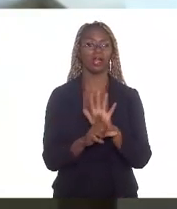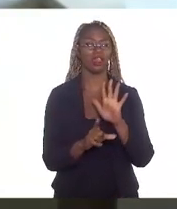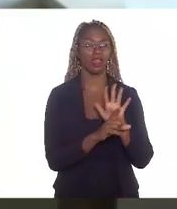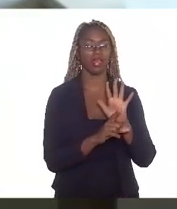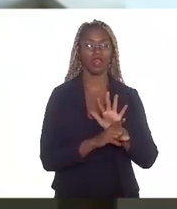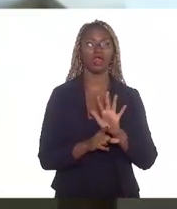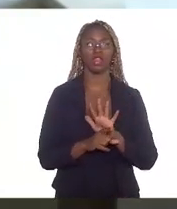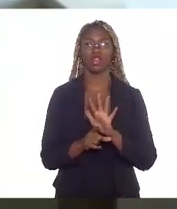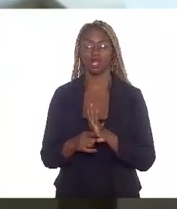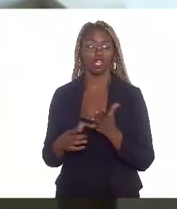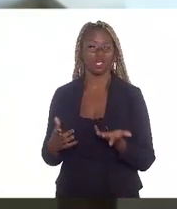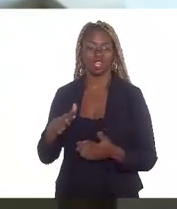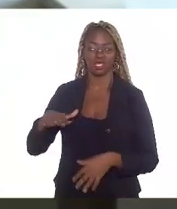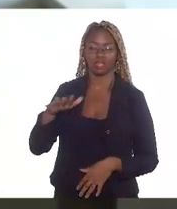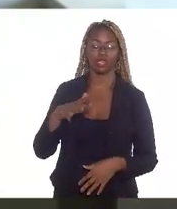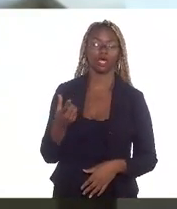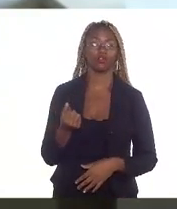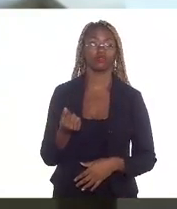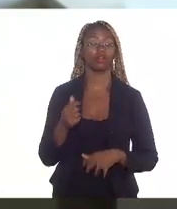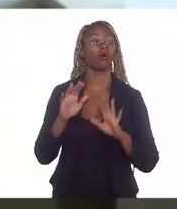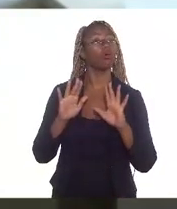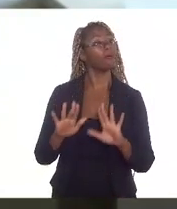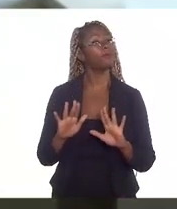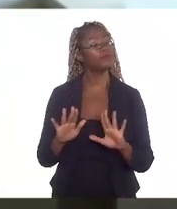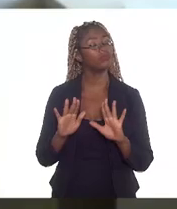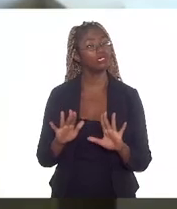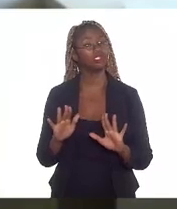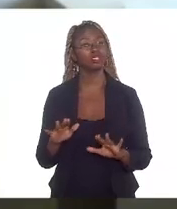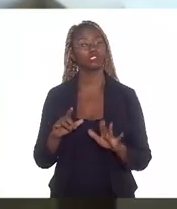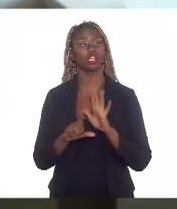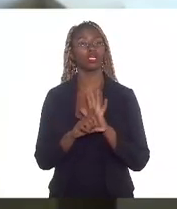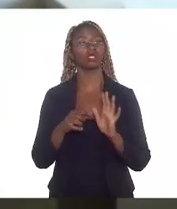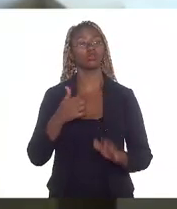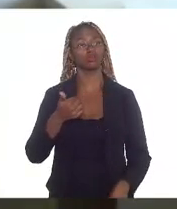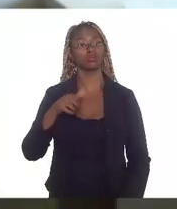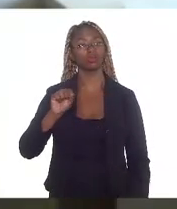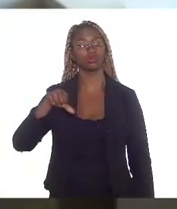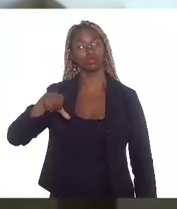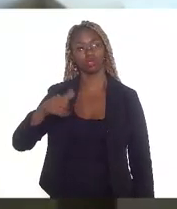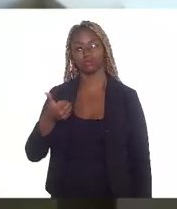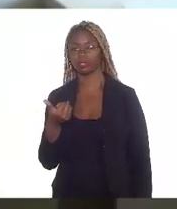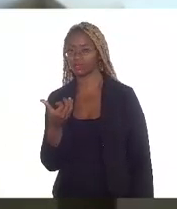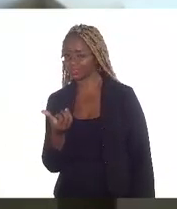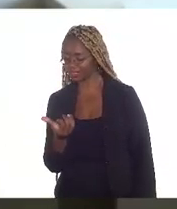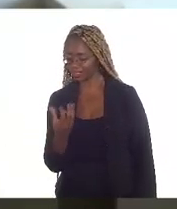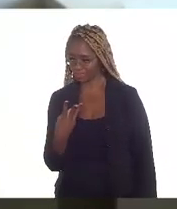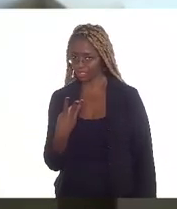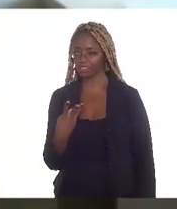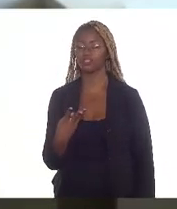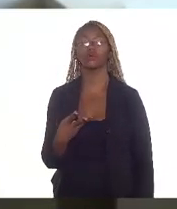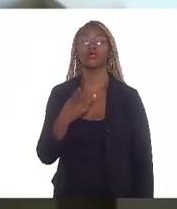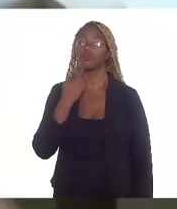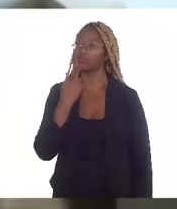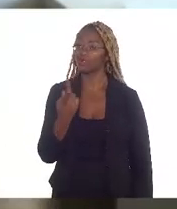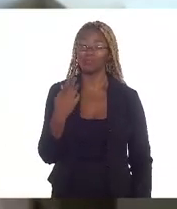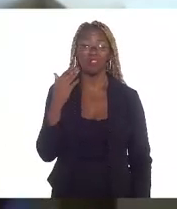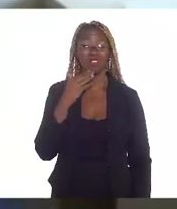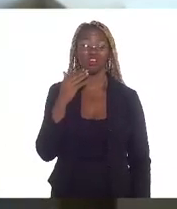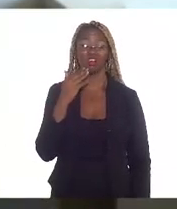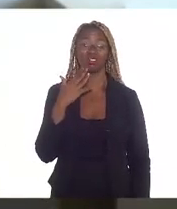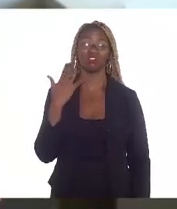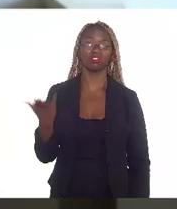fiscal. Mas a lei 8963, né, prejudicou a matéria. Ela